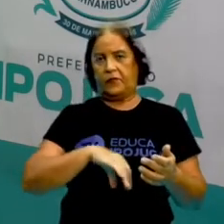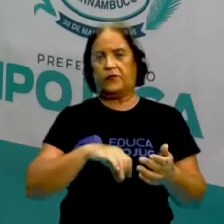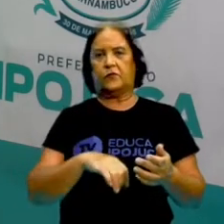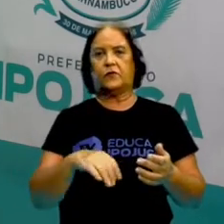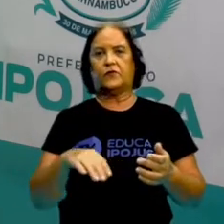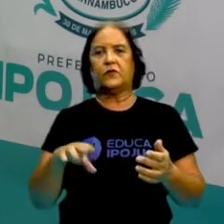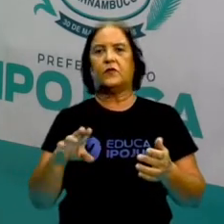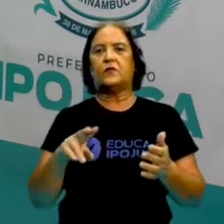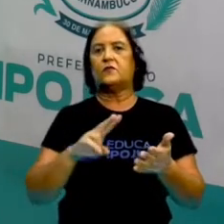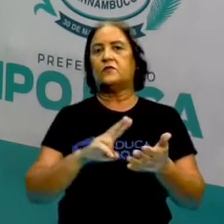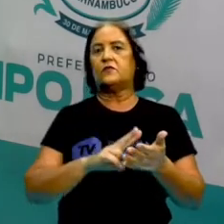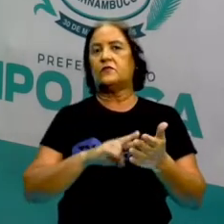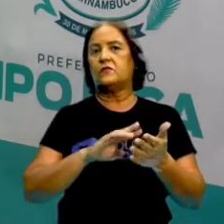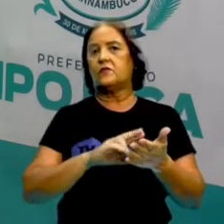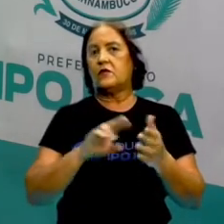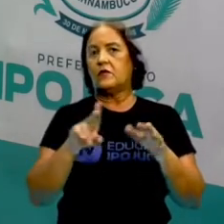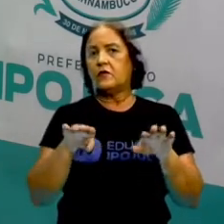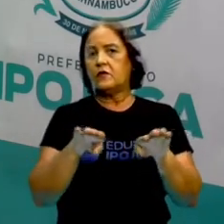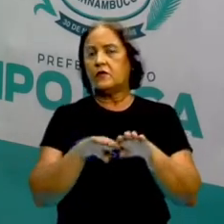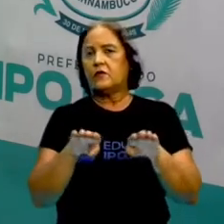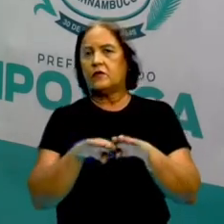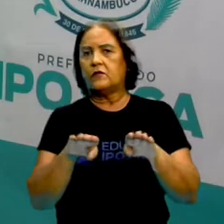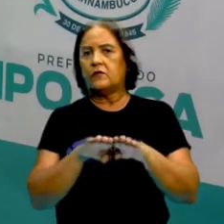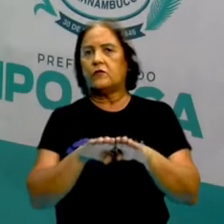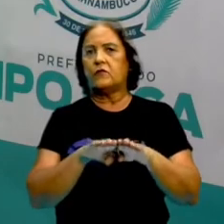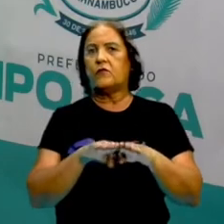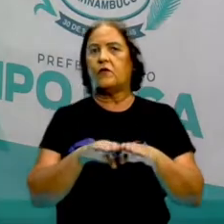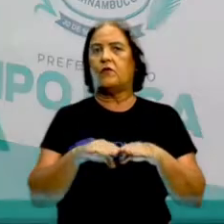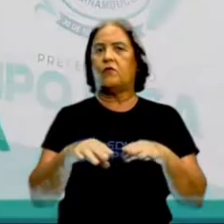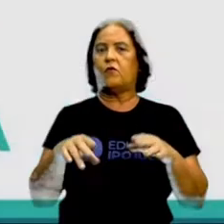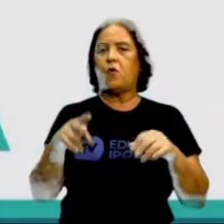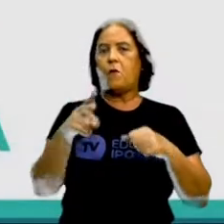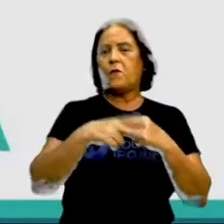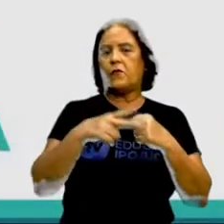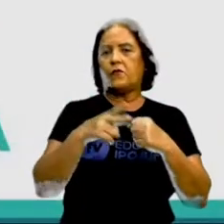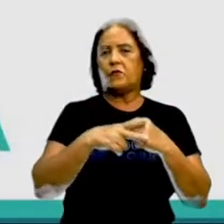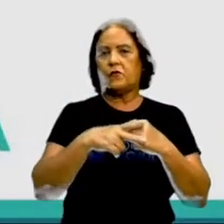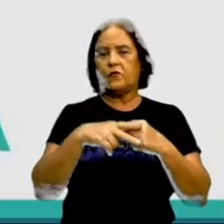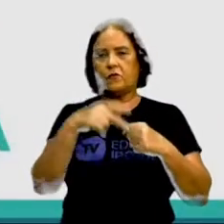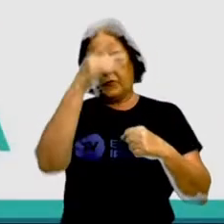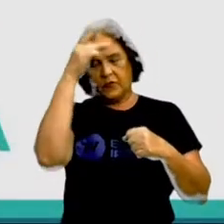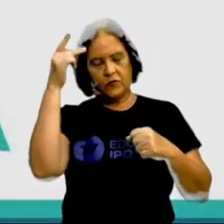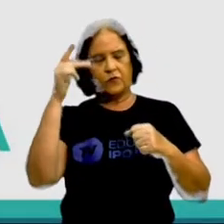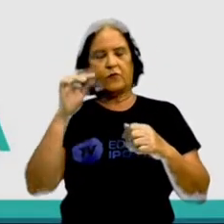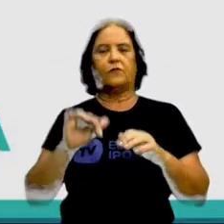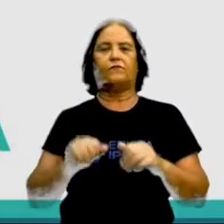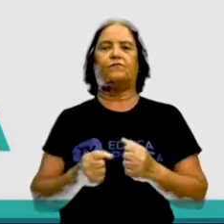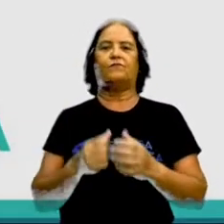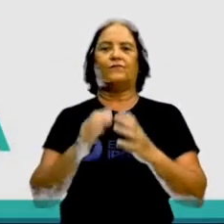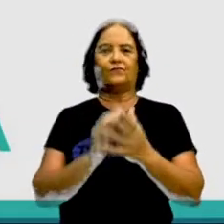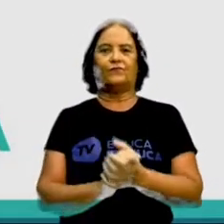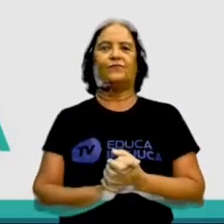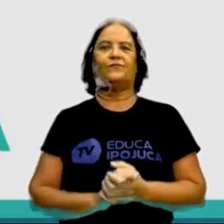pronomes pessoais do caso reto. Let's go!